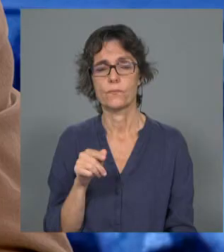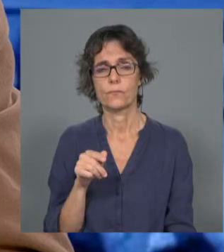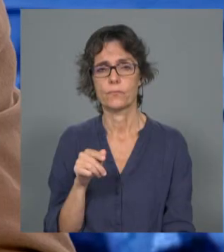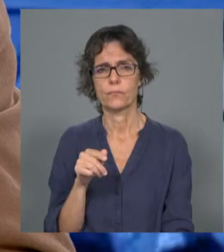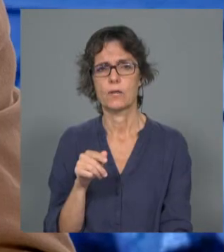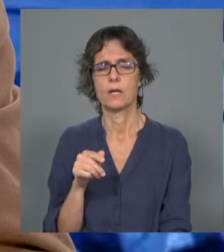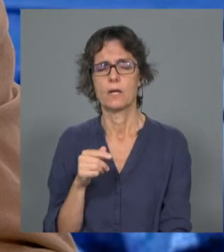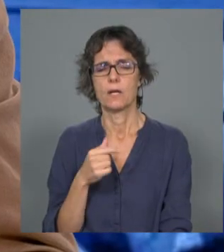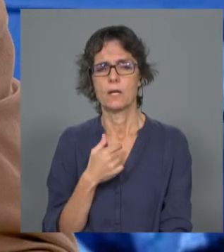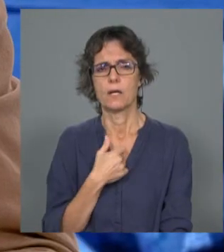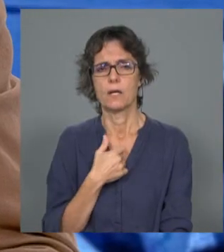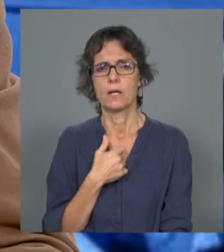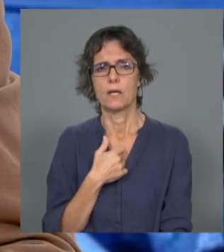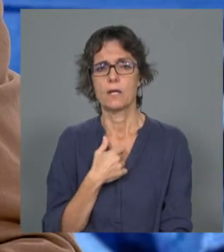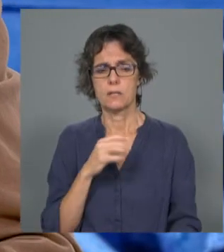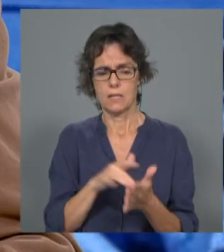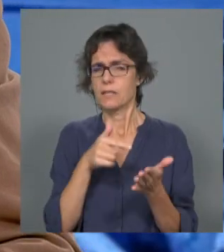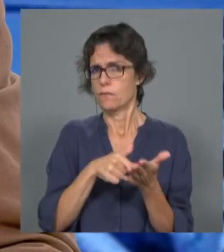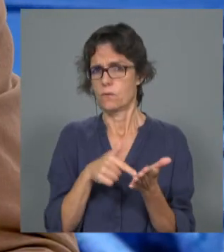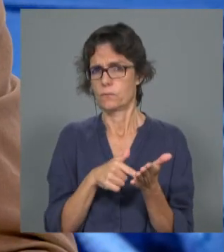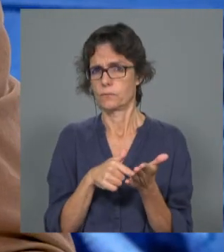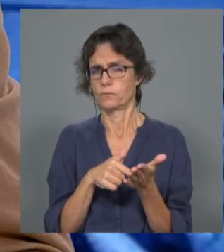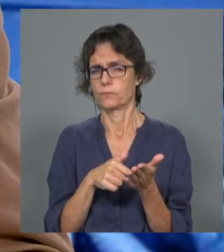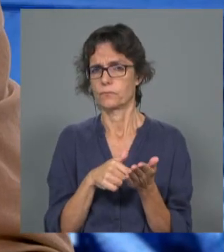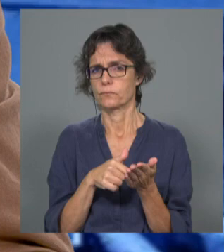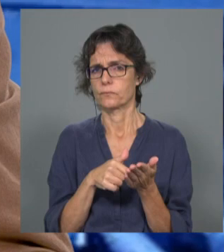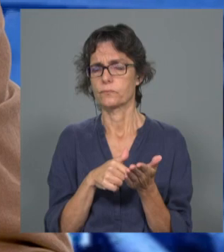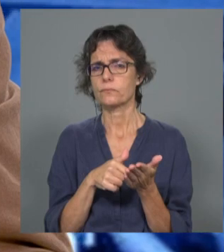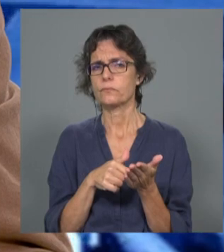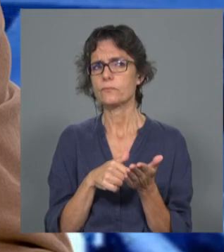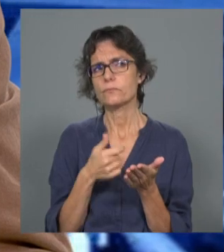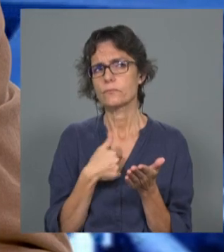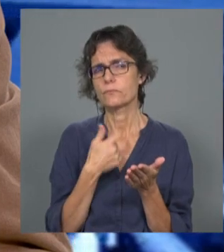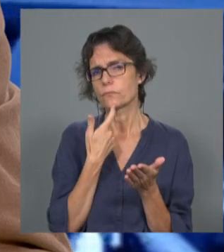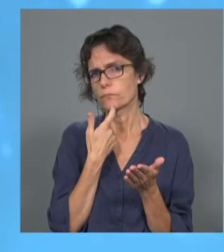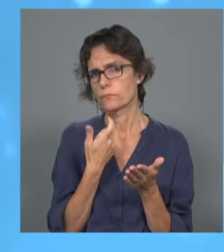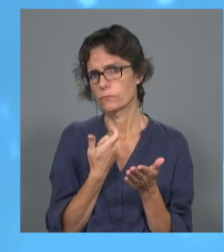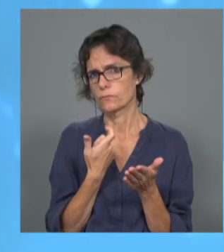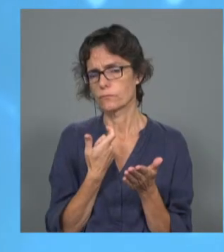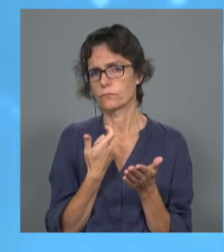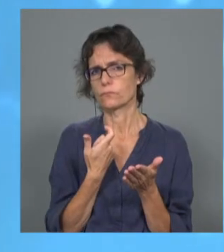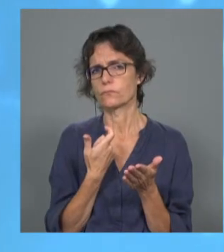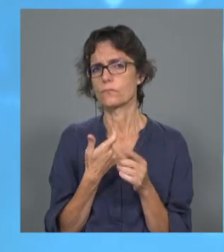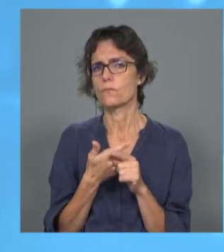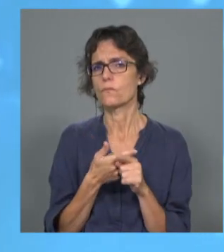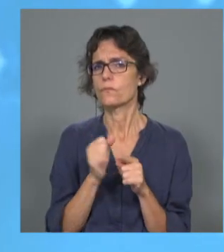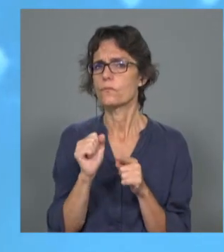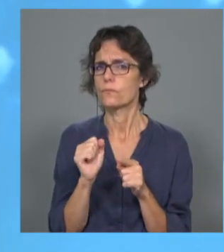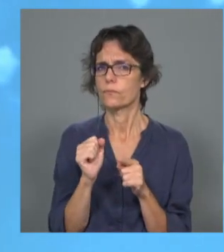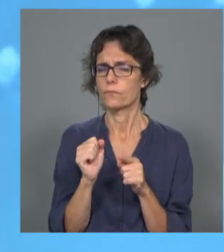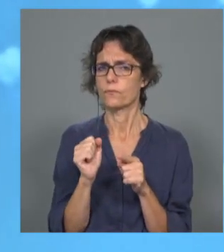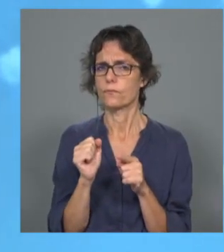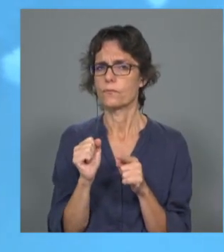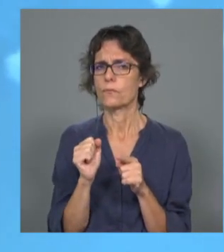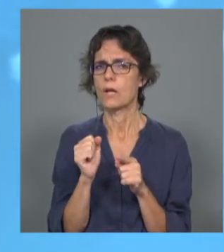ele começou. O que é que o levou também a este interesse permanente em redor do que se está a